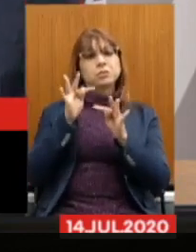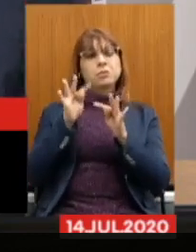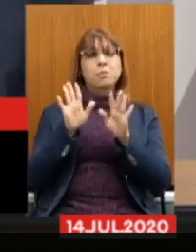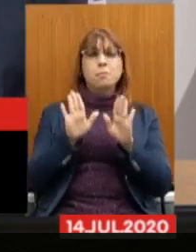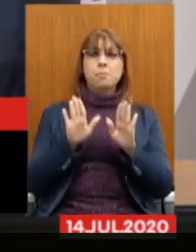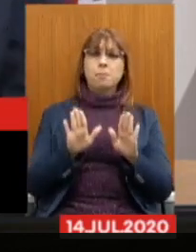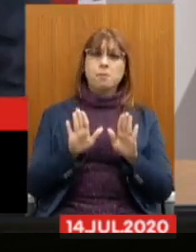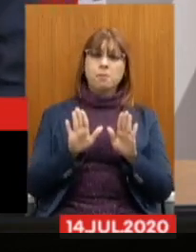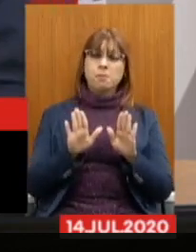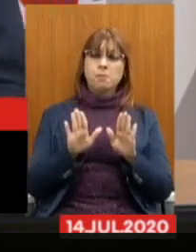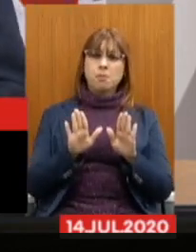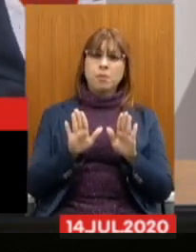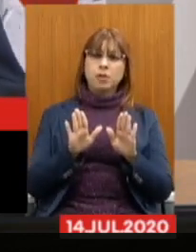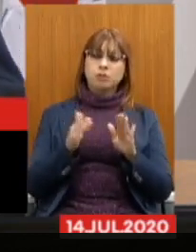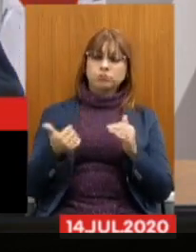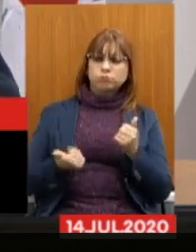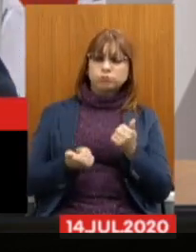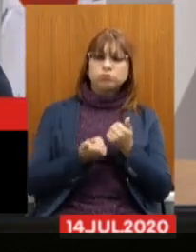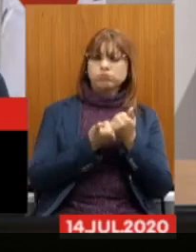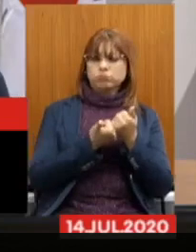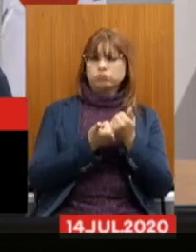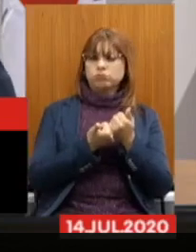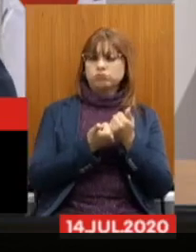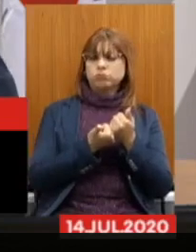muito pouco apoio a essa área.